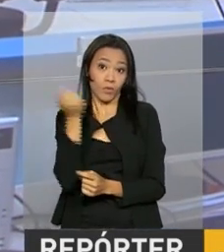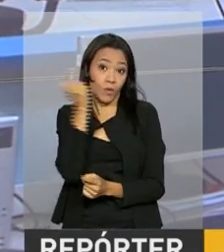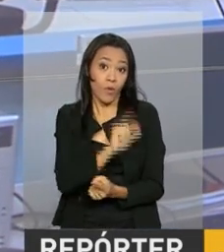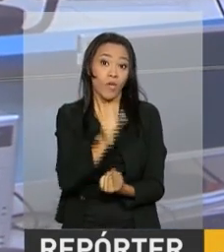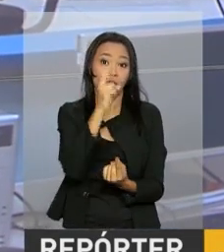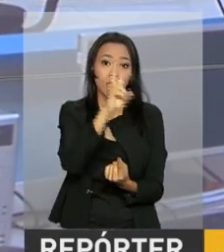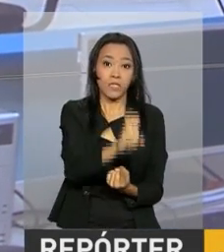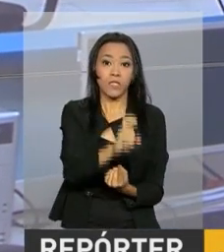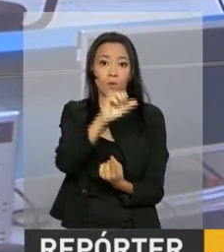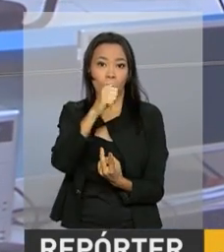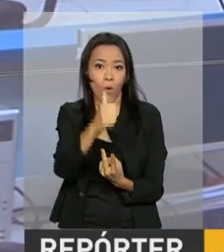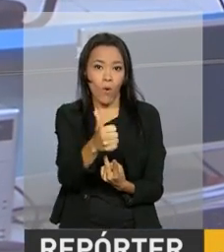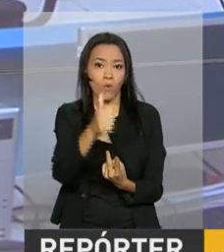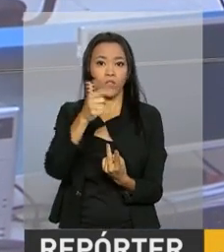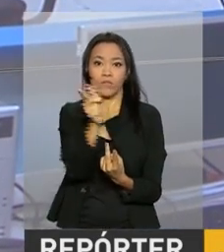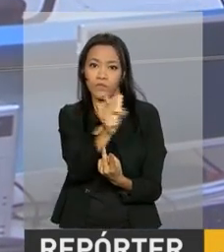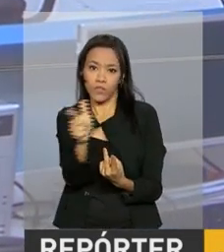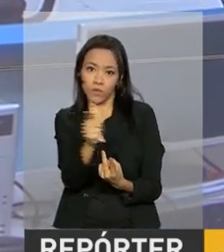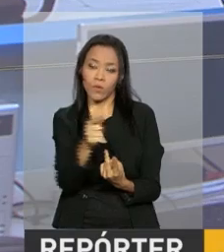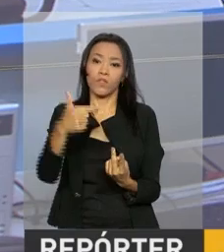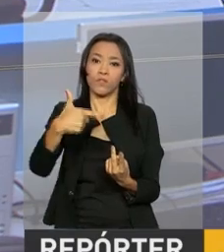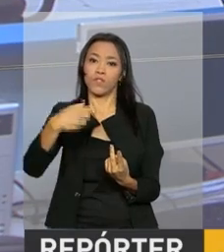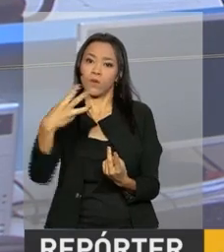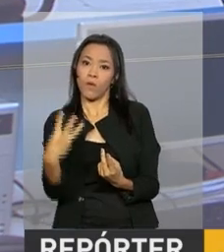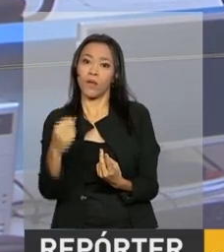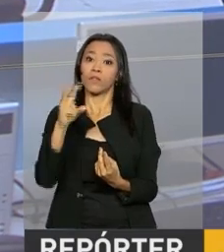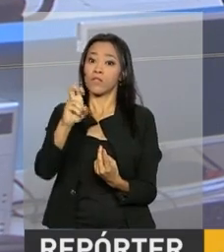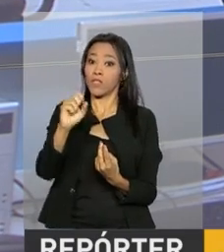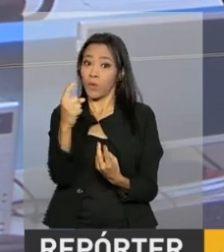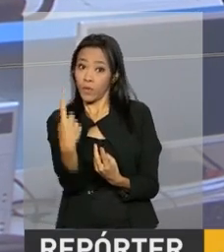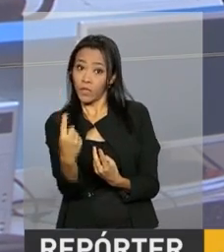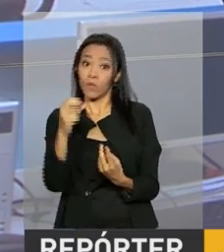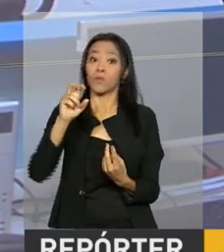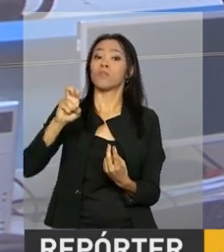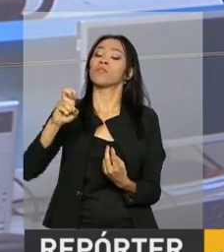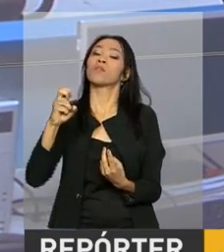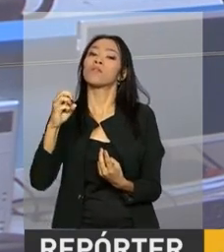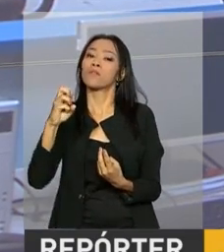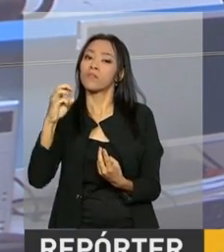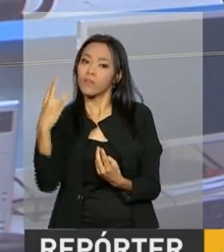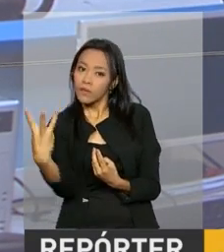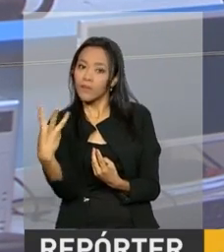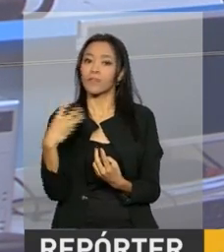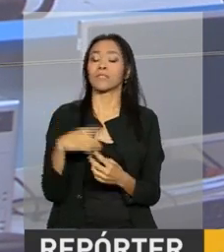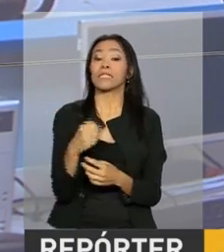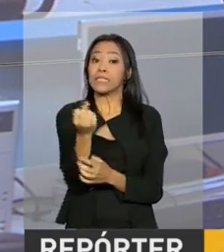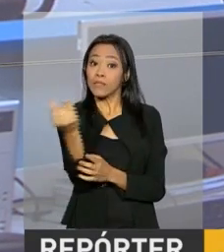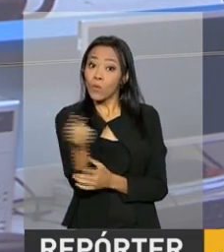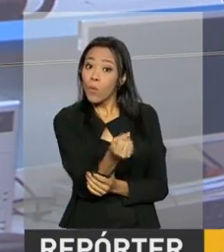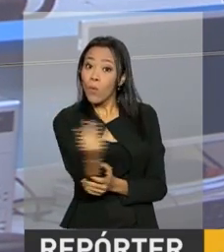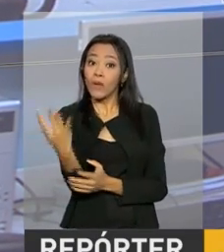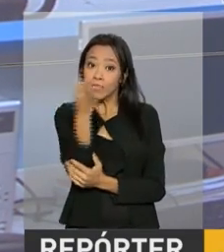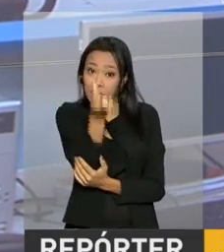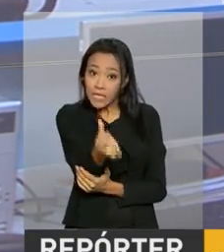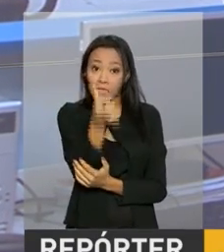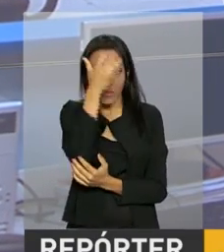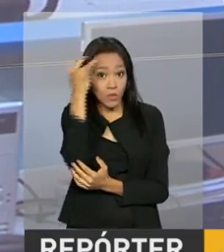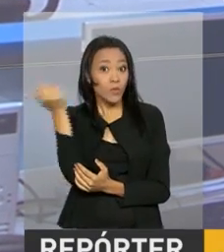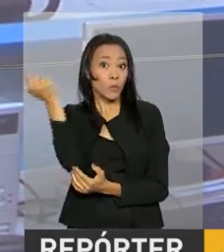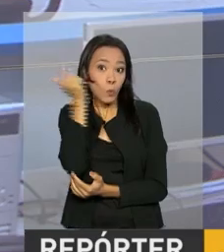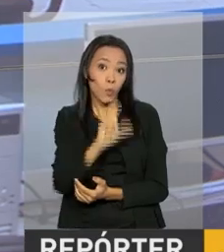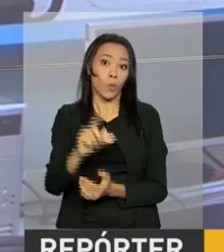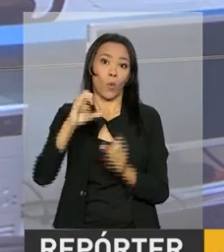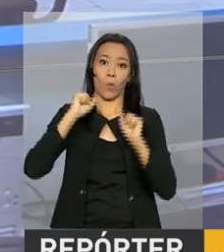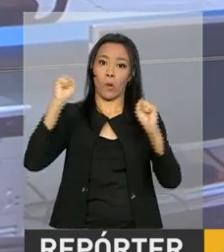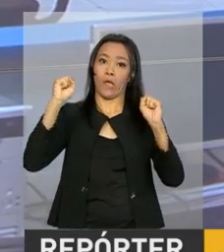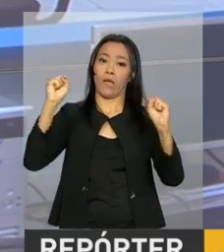foram 5, 11, 22, 24, 51 e 53. Seis apostadores acertaram os números.